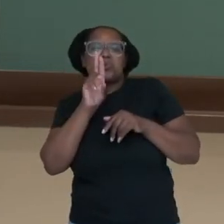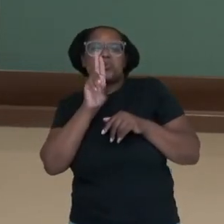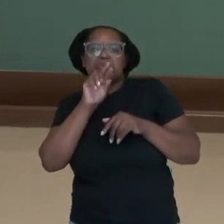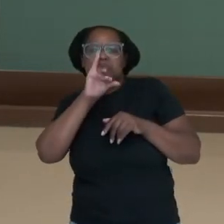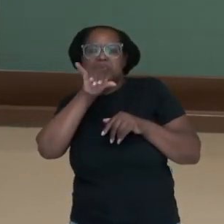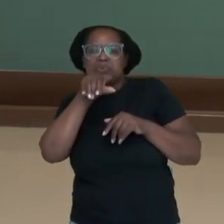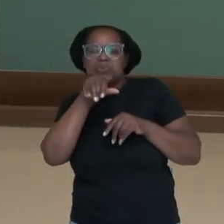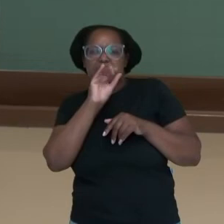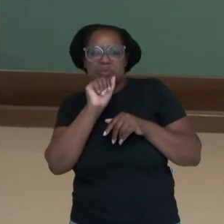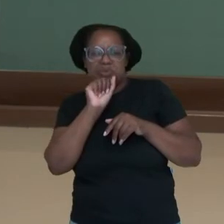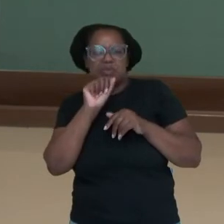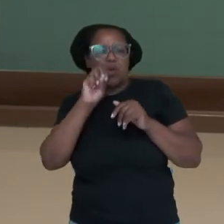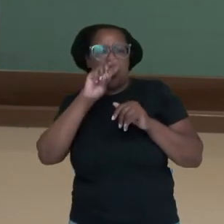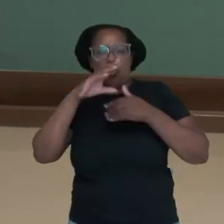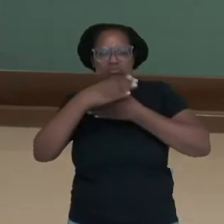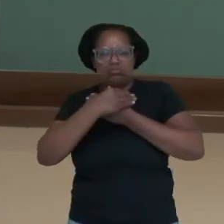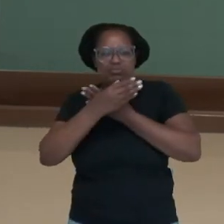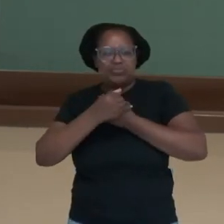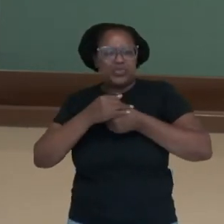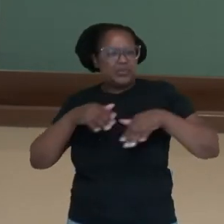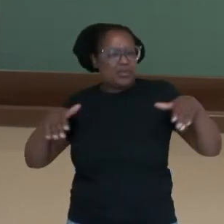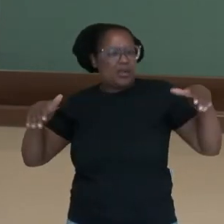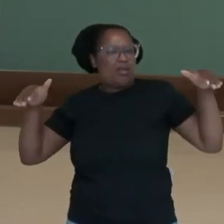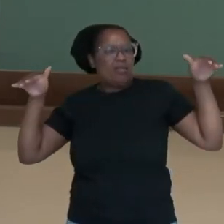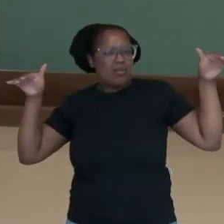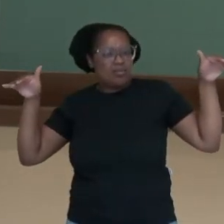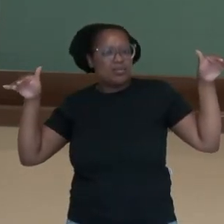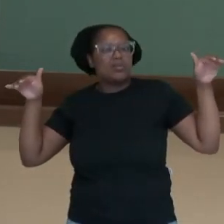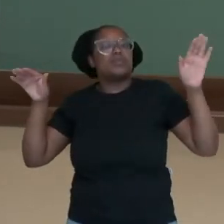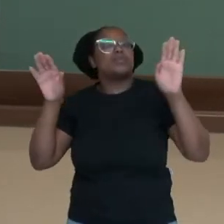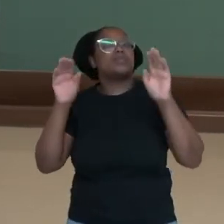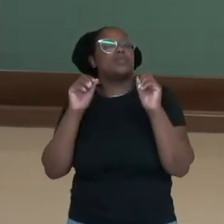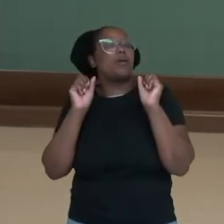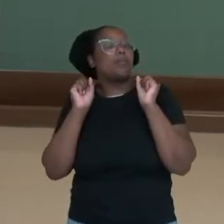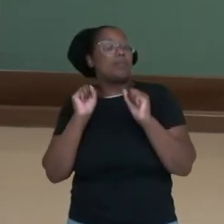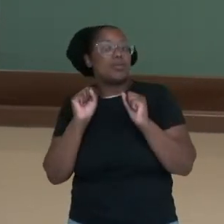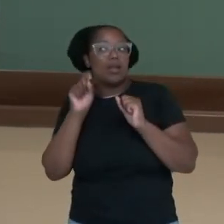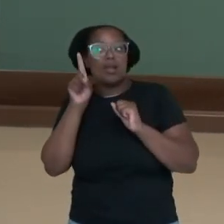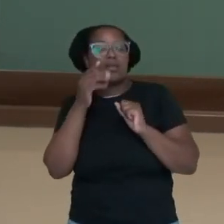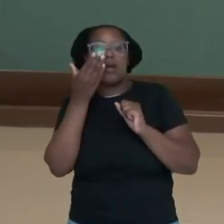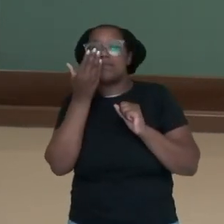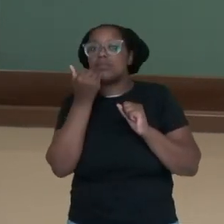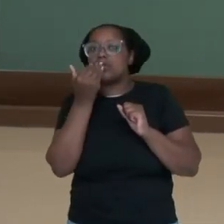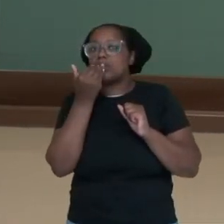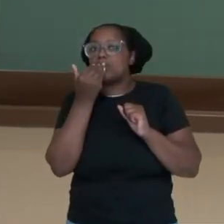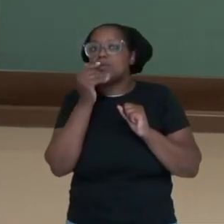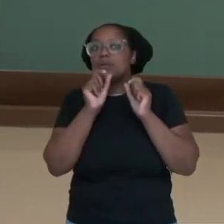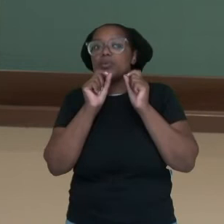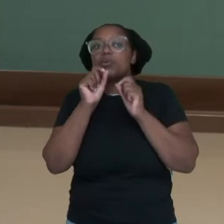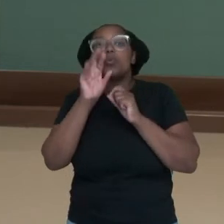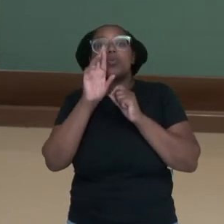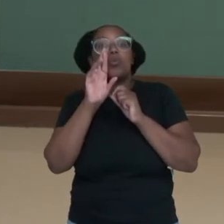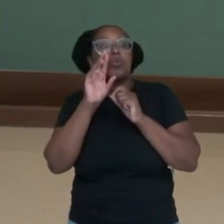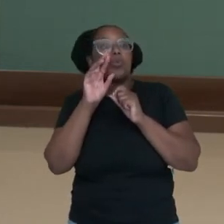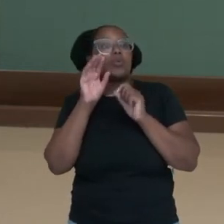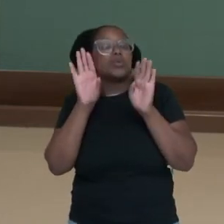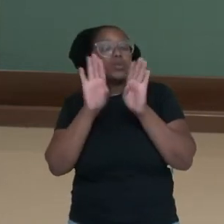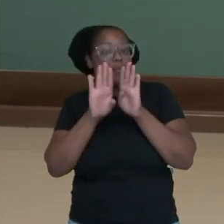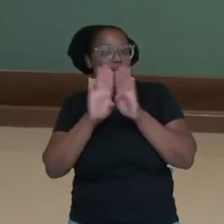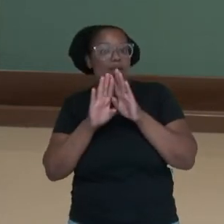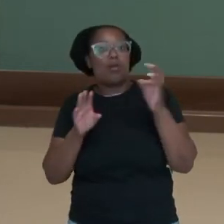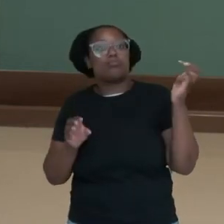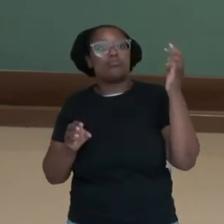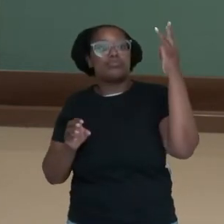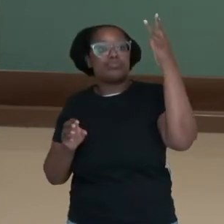gavião, uma ave de grande porte. Ou seja, essa ave está se alimentando desse roedor, consumidor